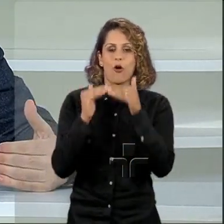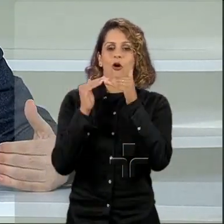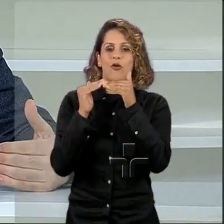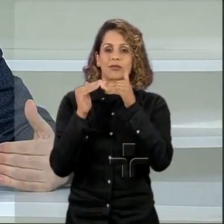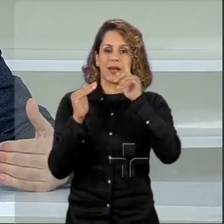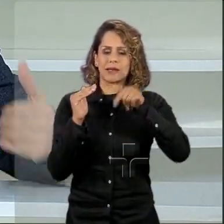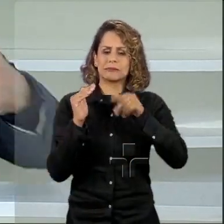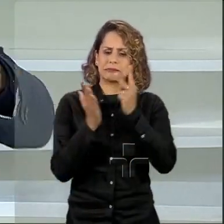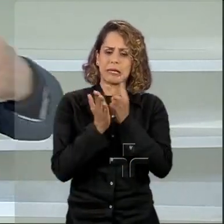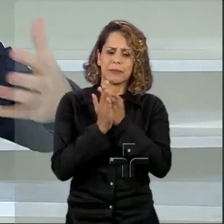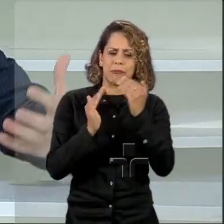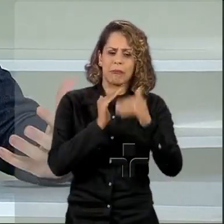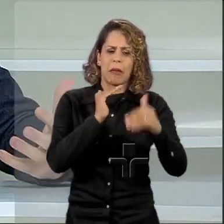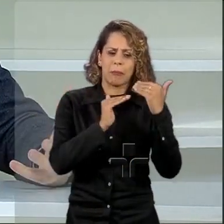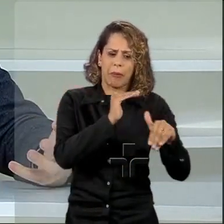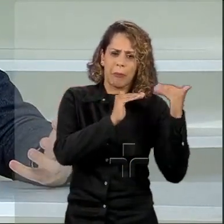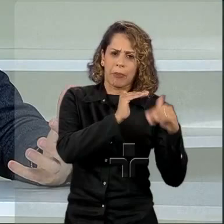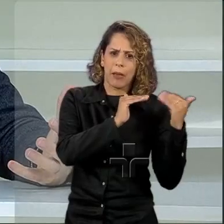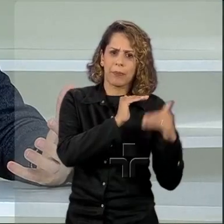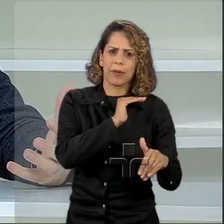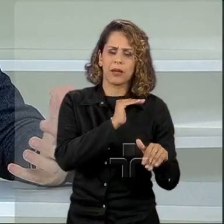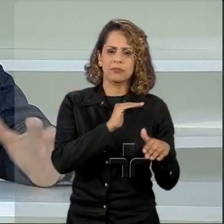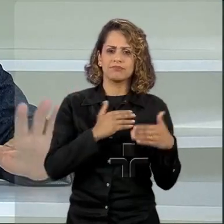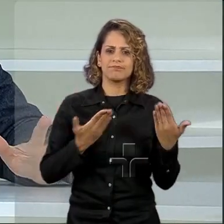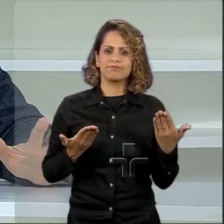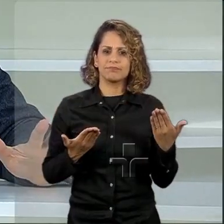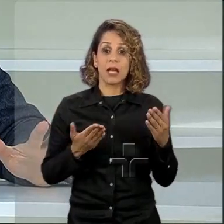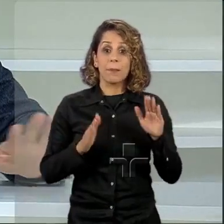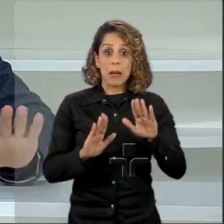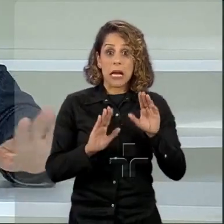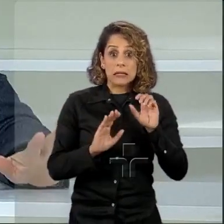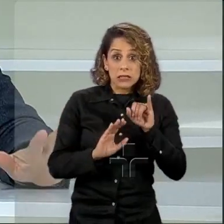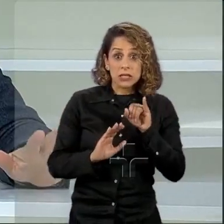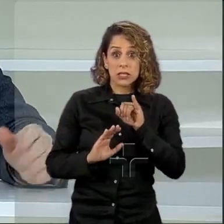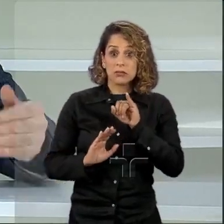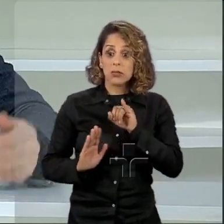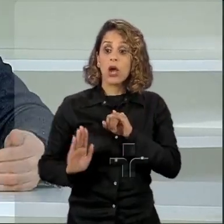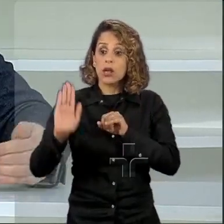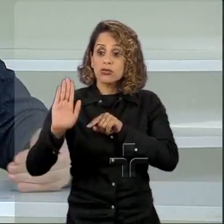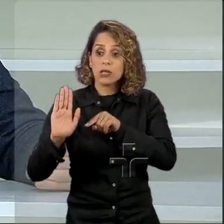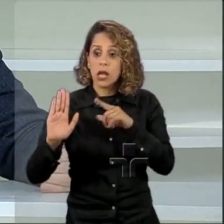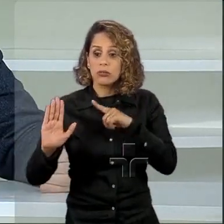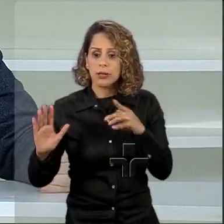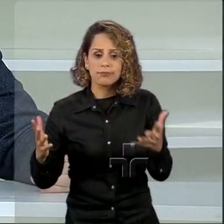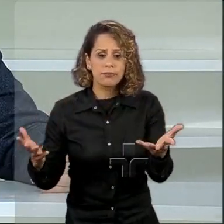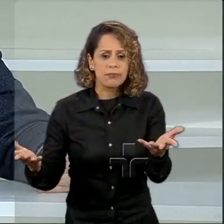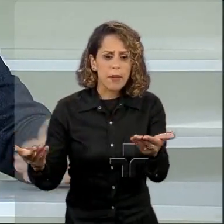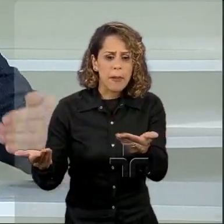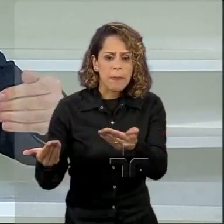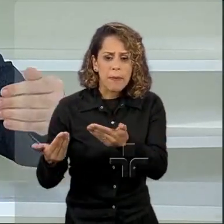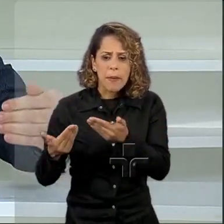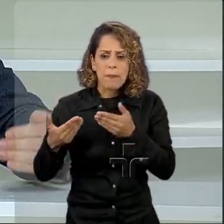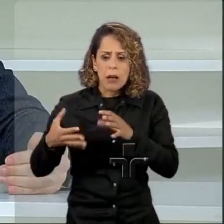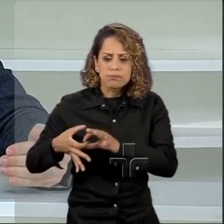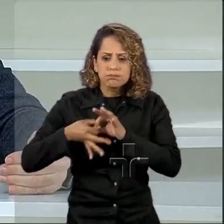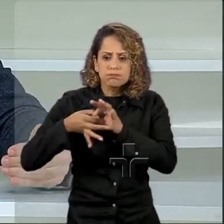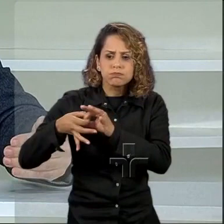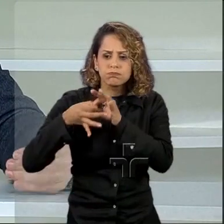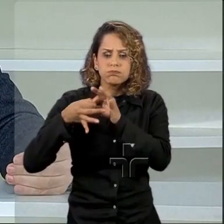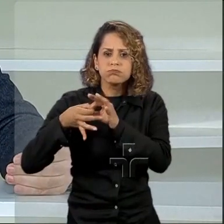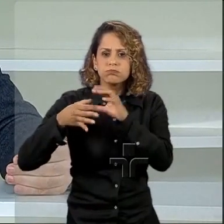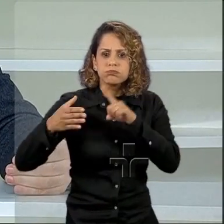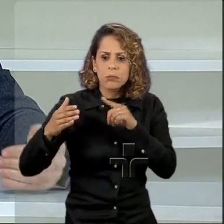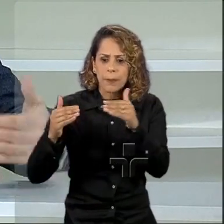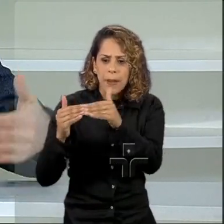teu adversário a tentar construir algo positivo também. Porque, olha, até o momento nós não tivemos debates. Nós vamos começar a ter